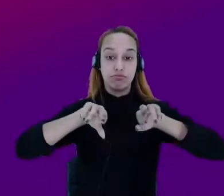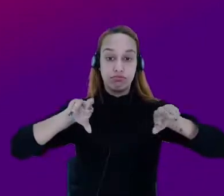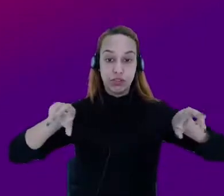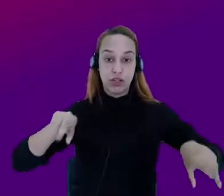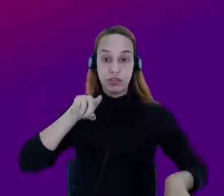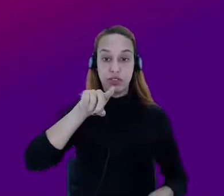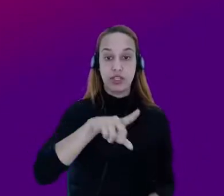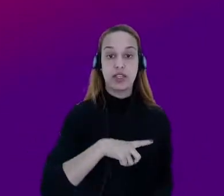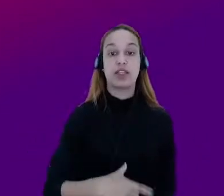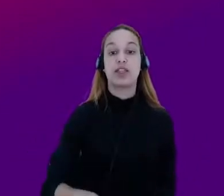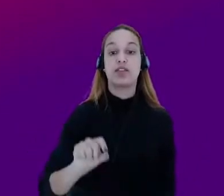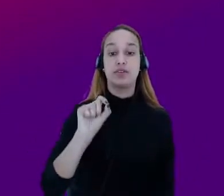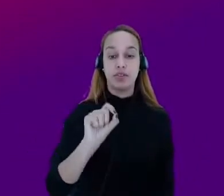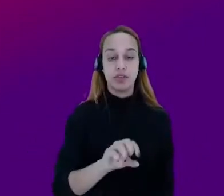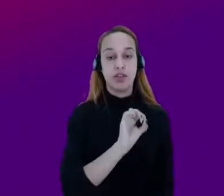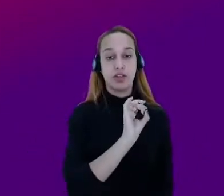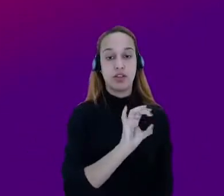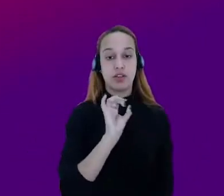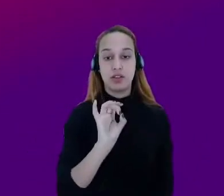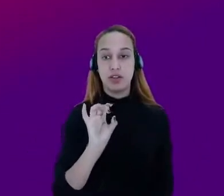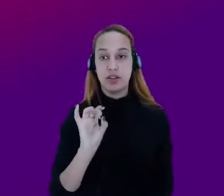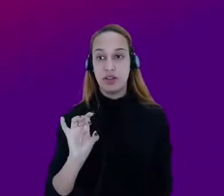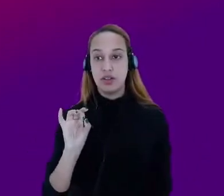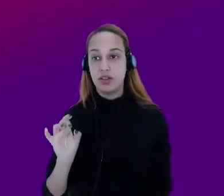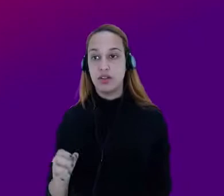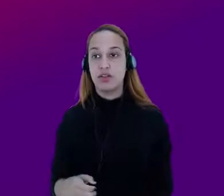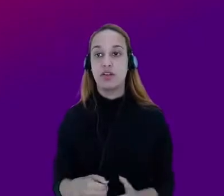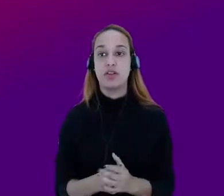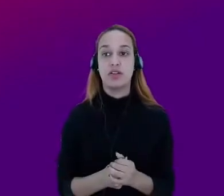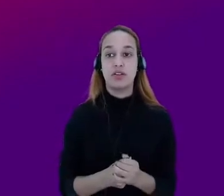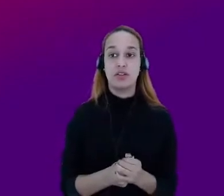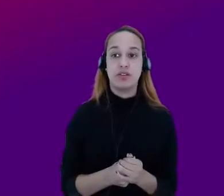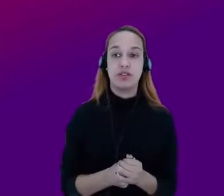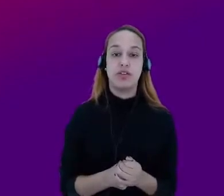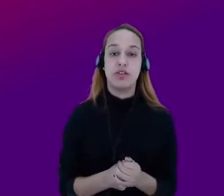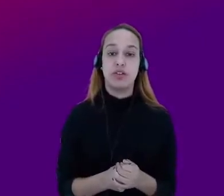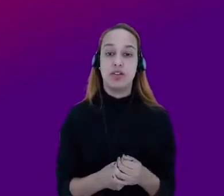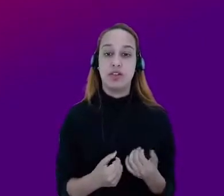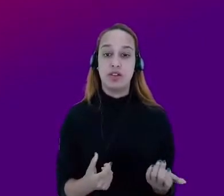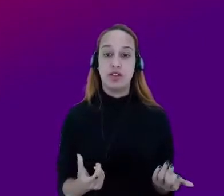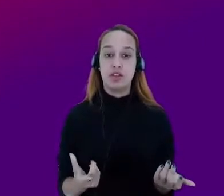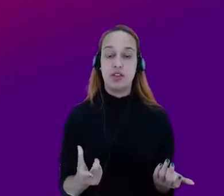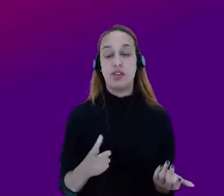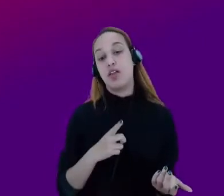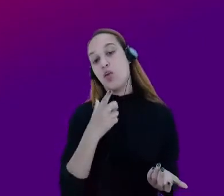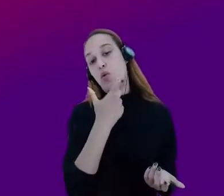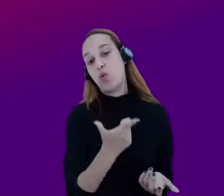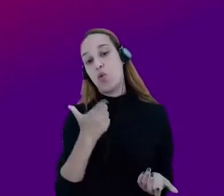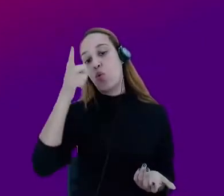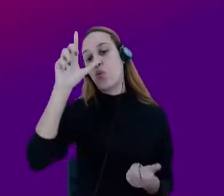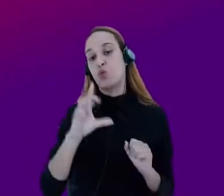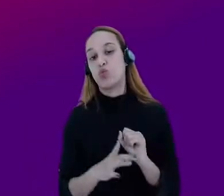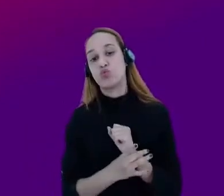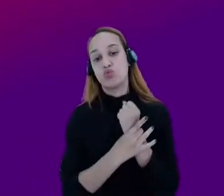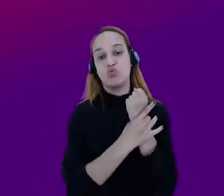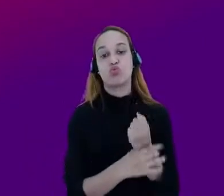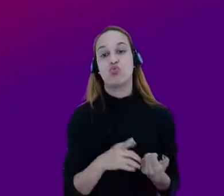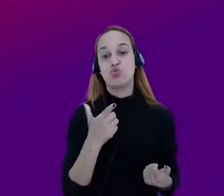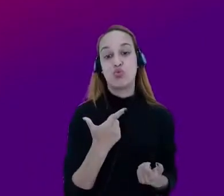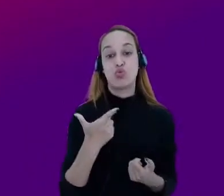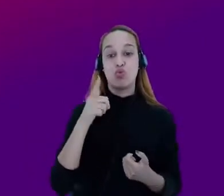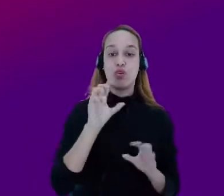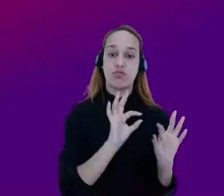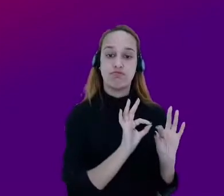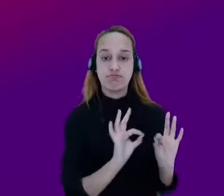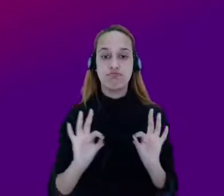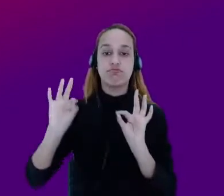tem lá, para cada seguro vendido para pessoa física, você não chega a ter um outro seguro de outra linha. Por